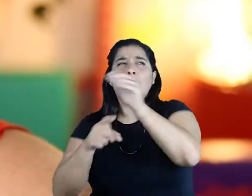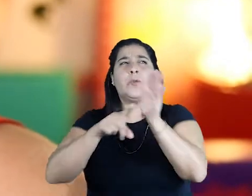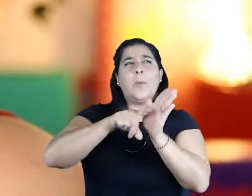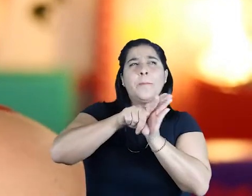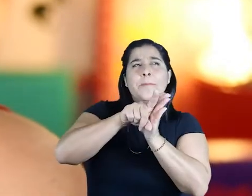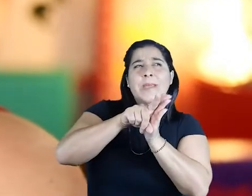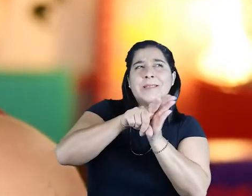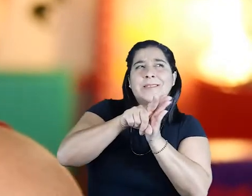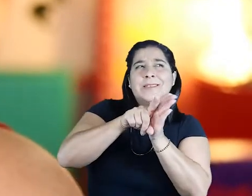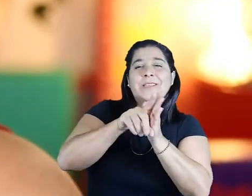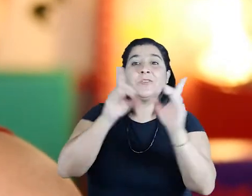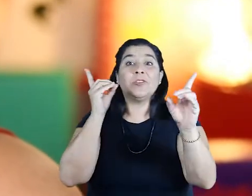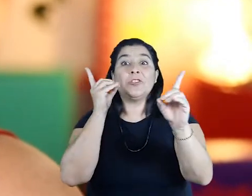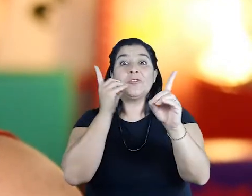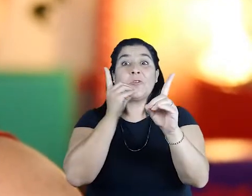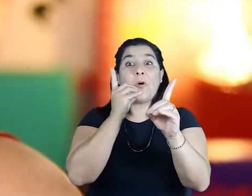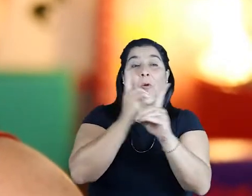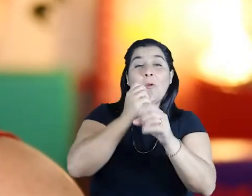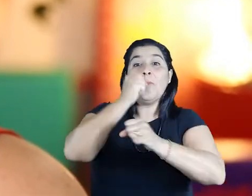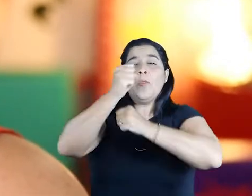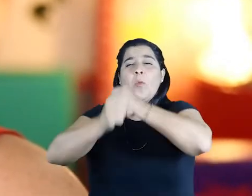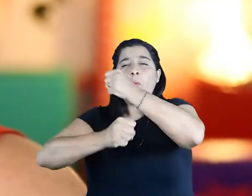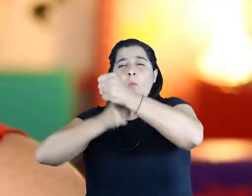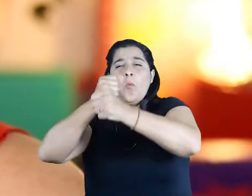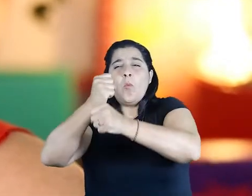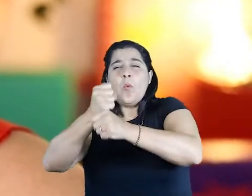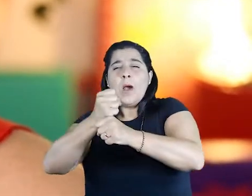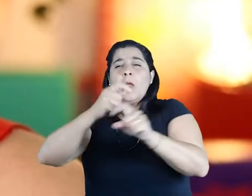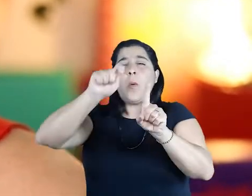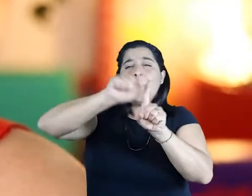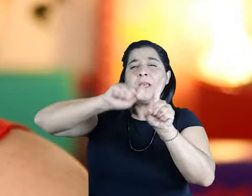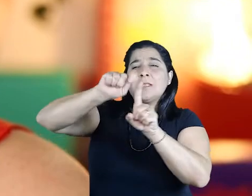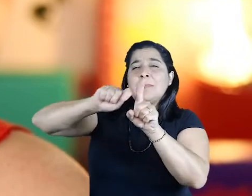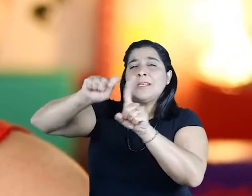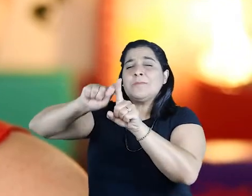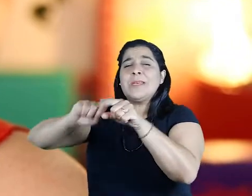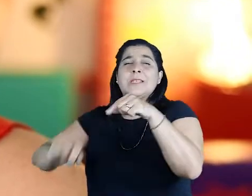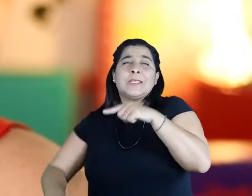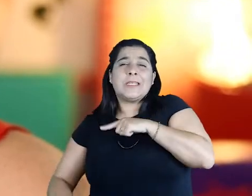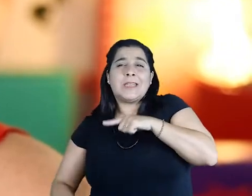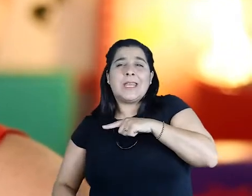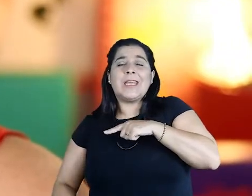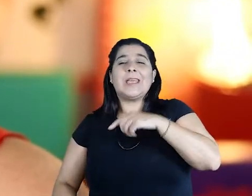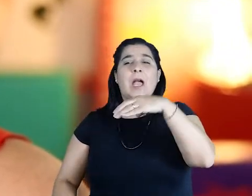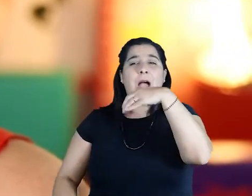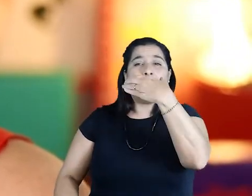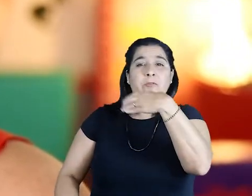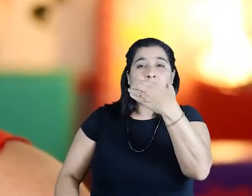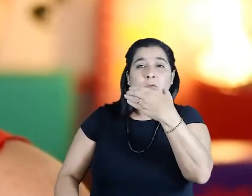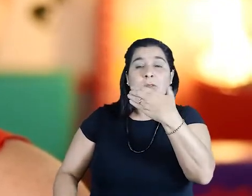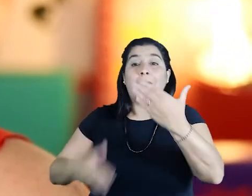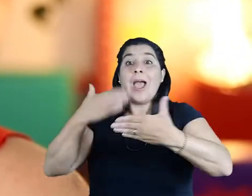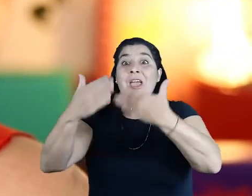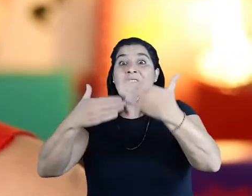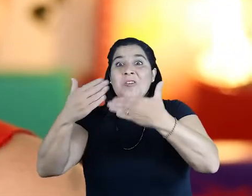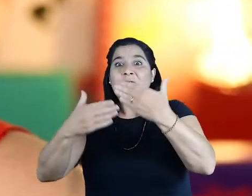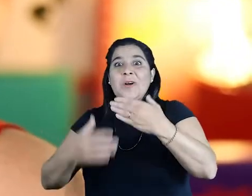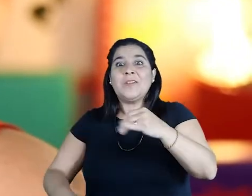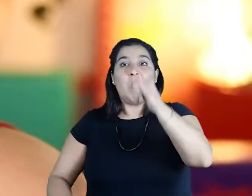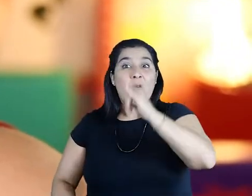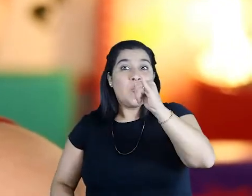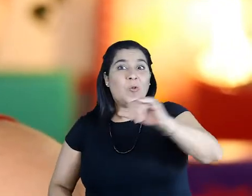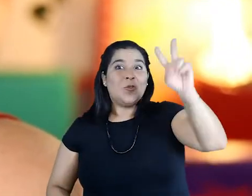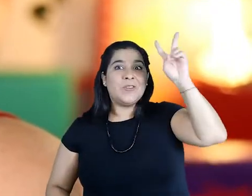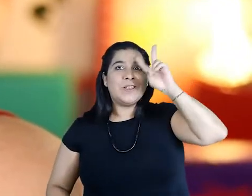vem, descobre também em que época do ano ela dá. Ah, quando a gente encontra uma história, a gente acorda uma família